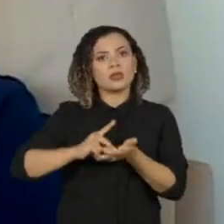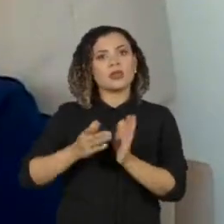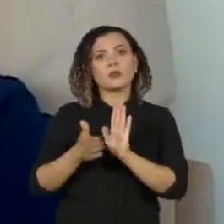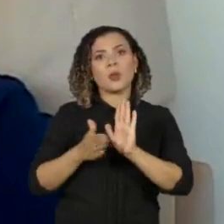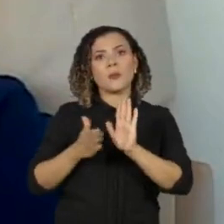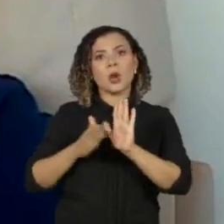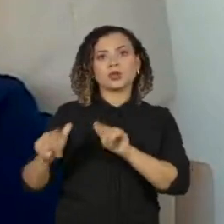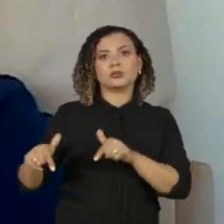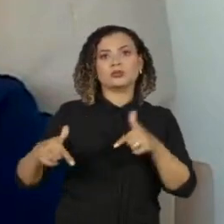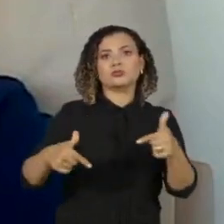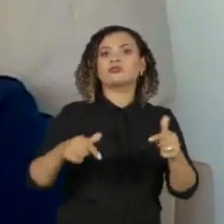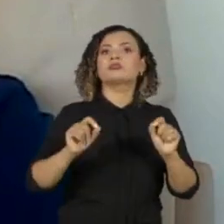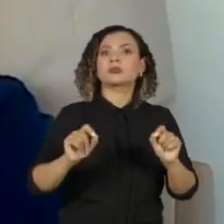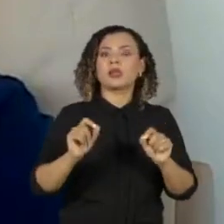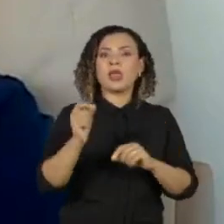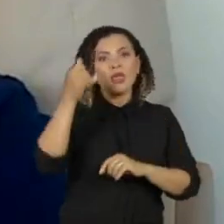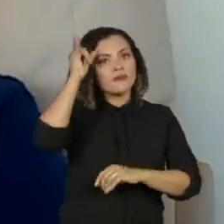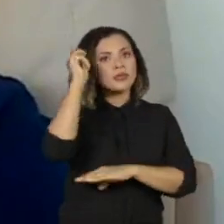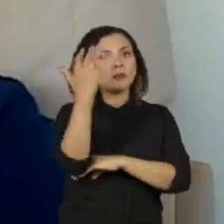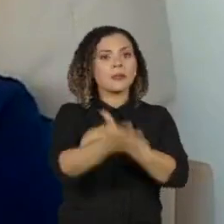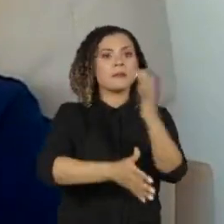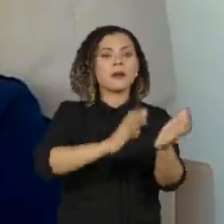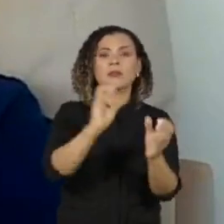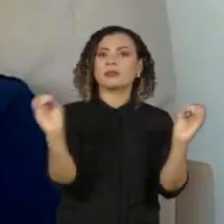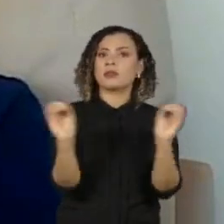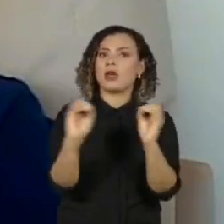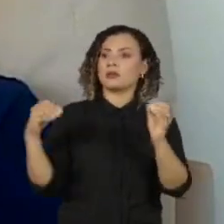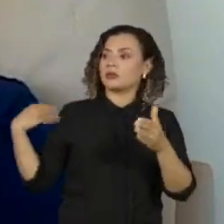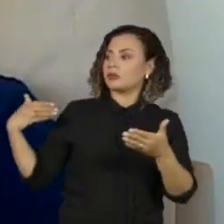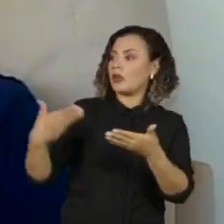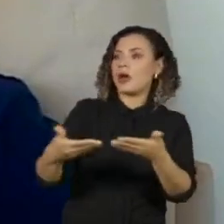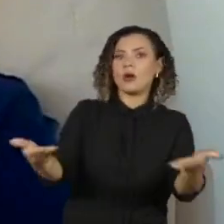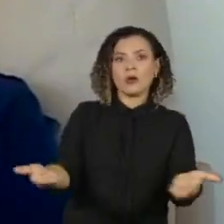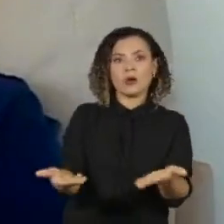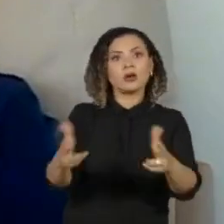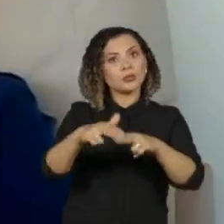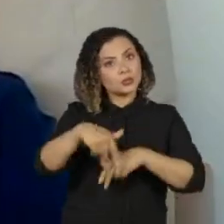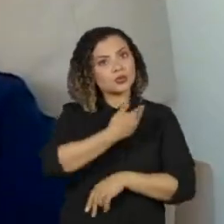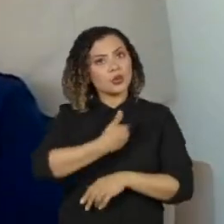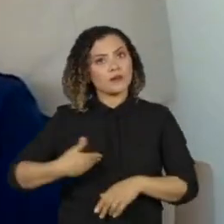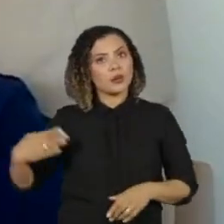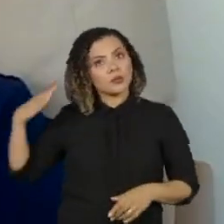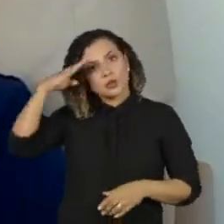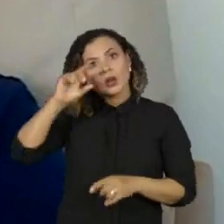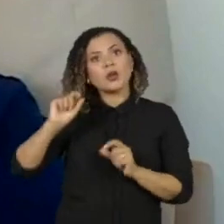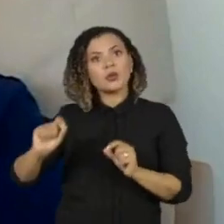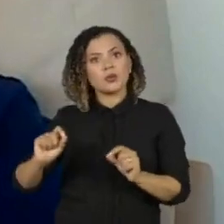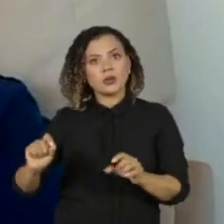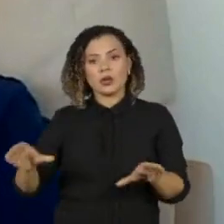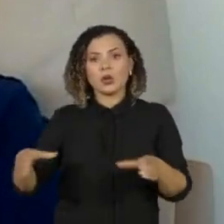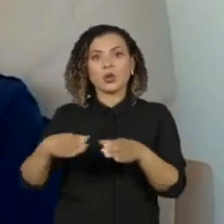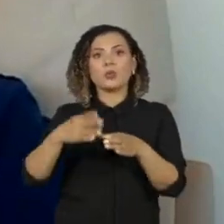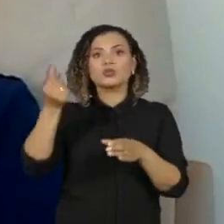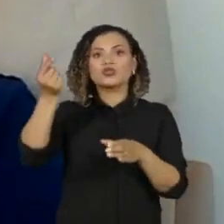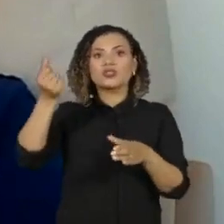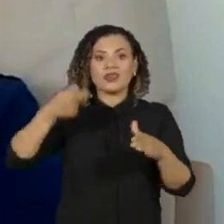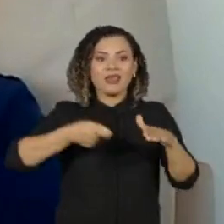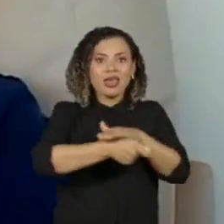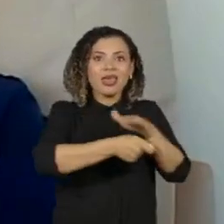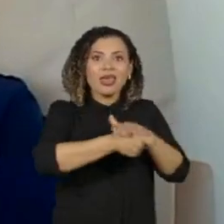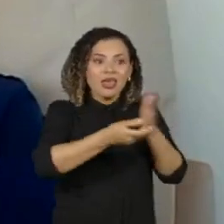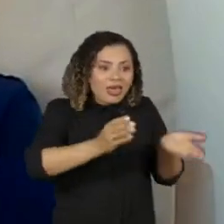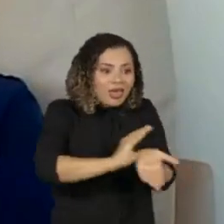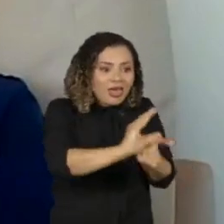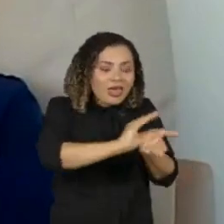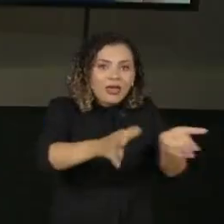política de combate ao desmatamento. Então, o governo dissolveu o Comitê Orientador do Fundo Amazônia, que